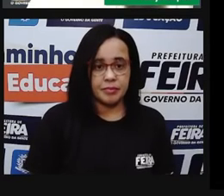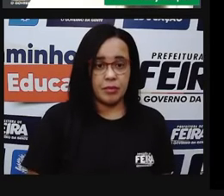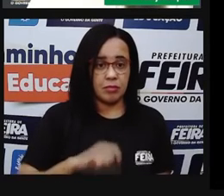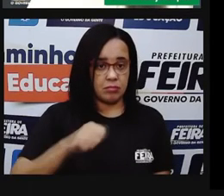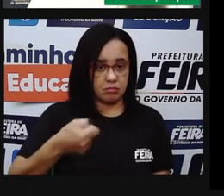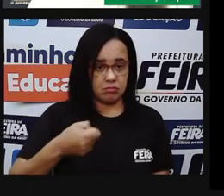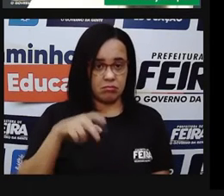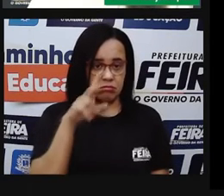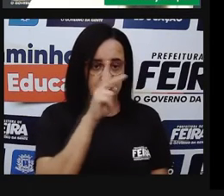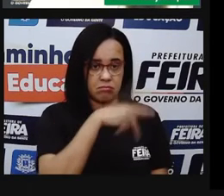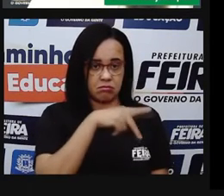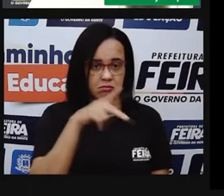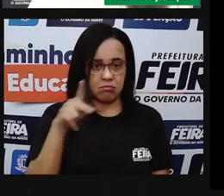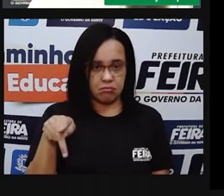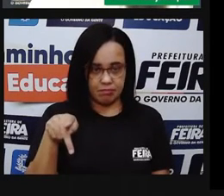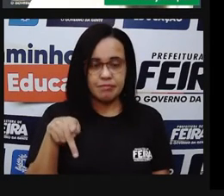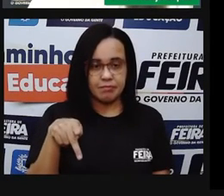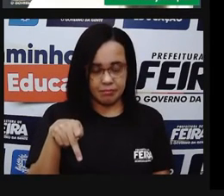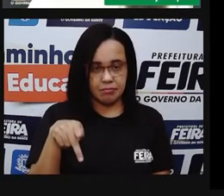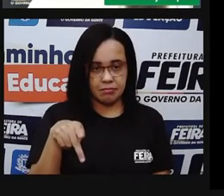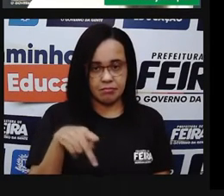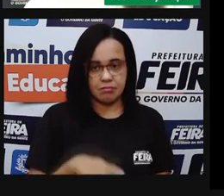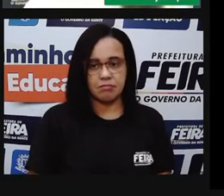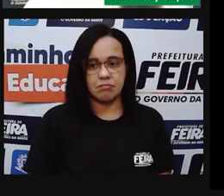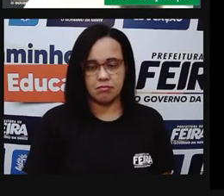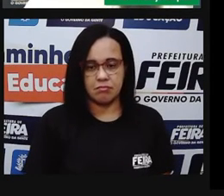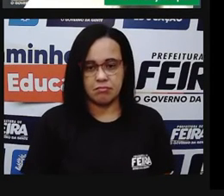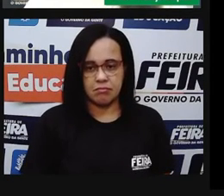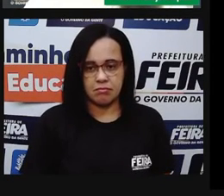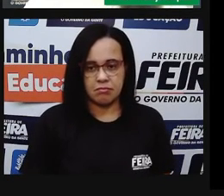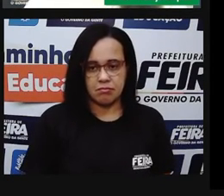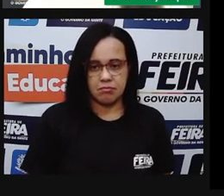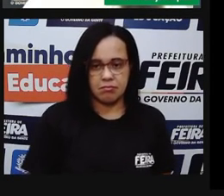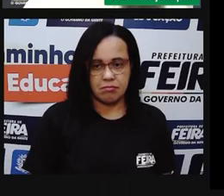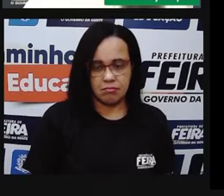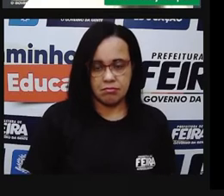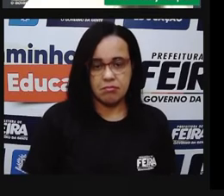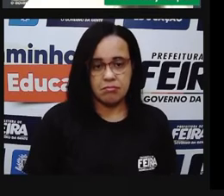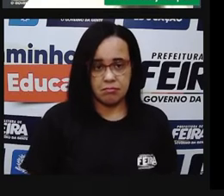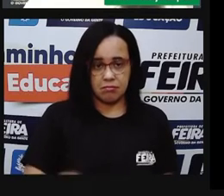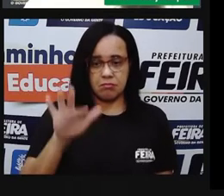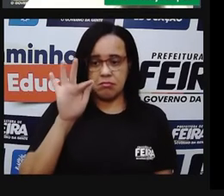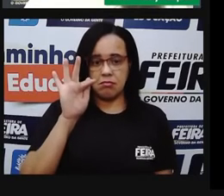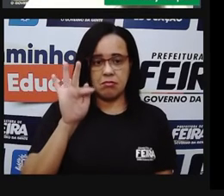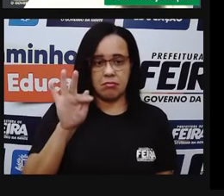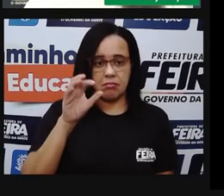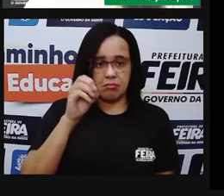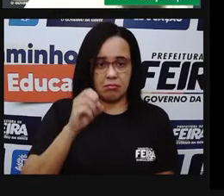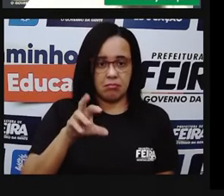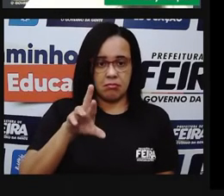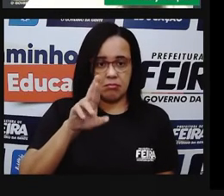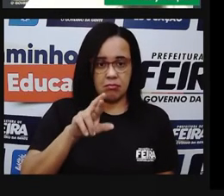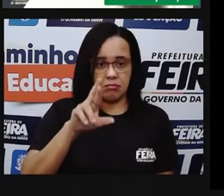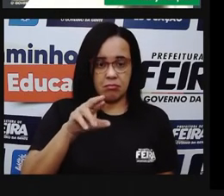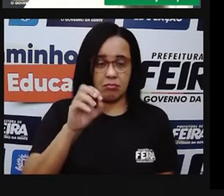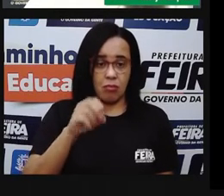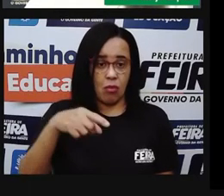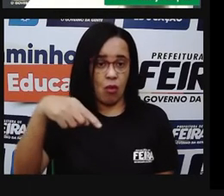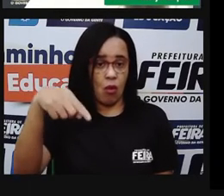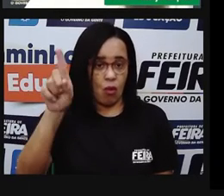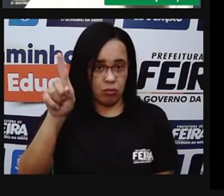Feó, fó. Reó, ró. Lembra do acento? Se não tivesse o acento,